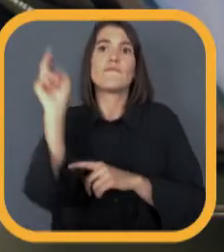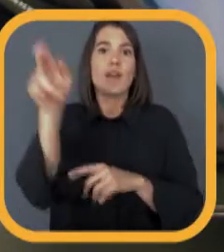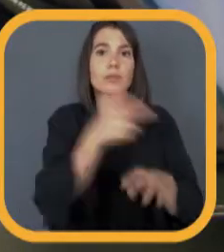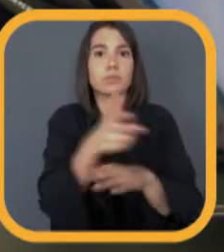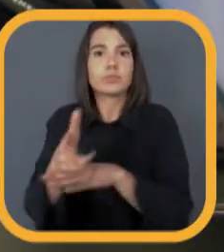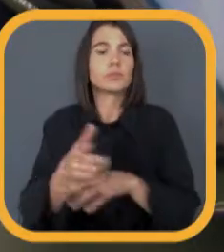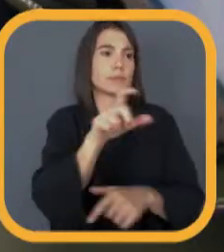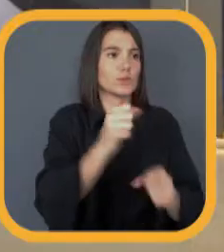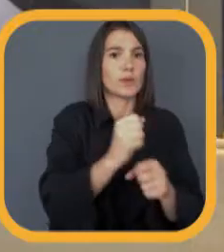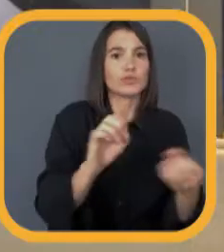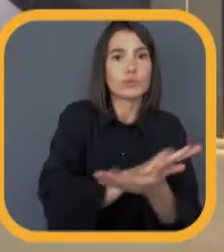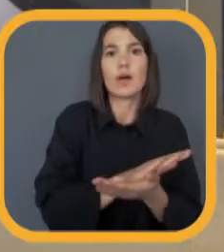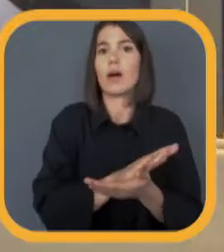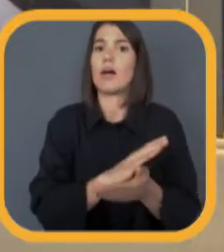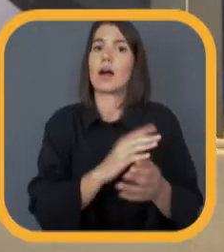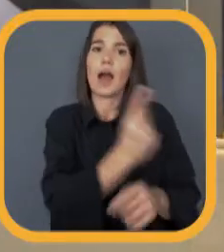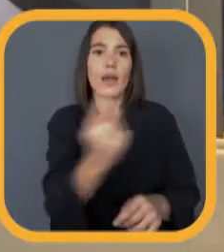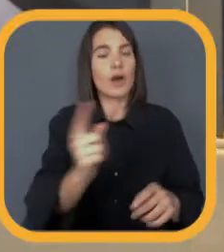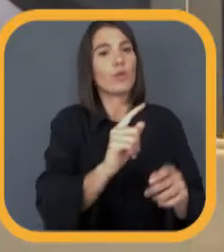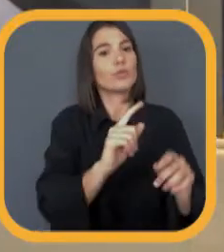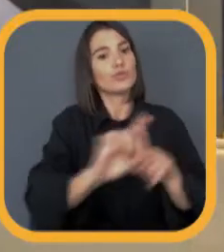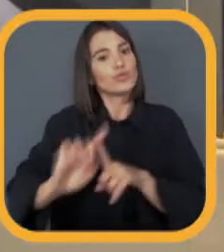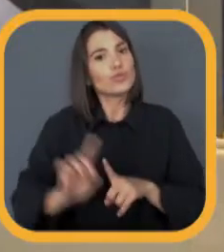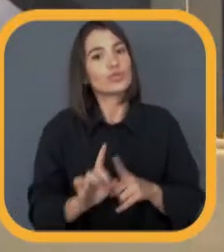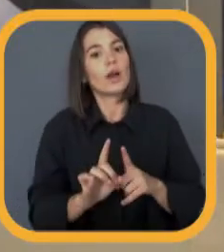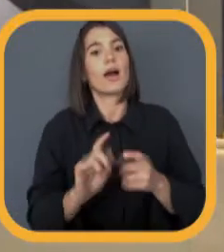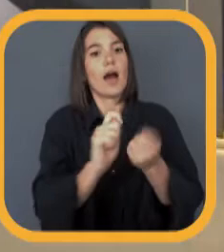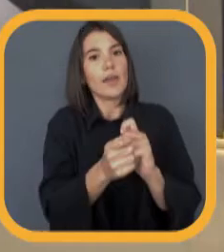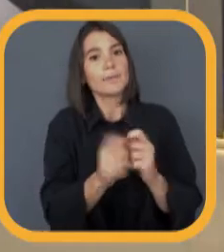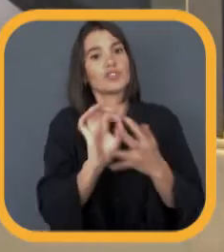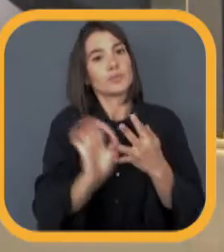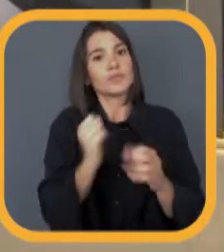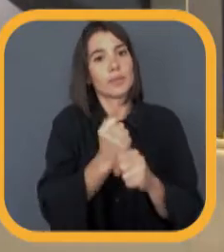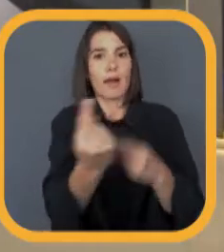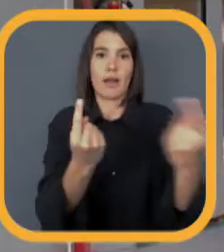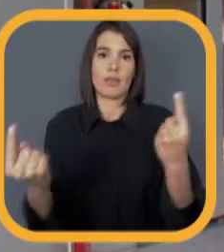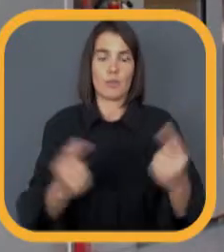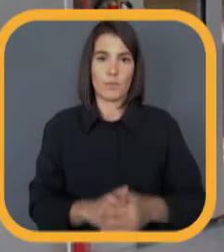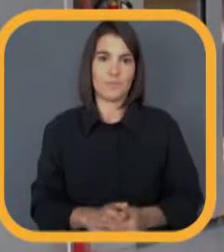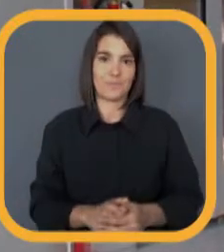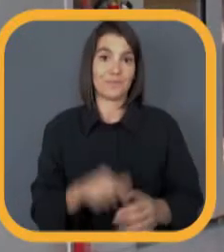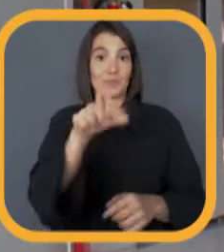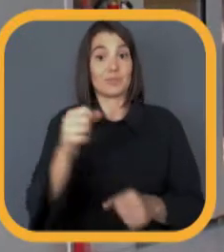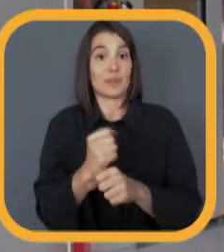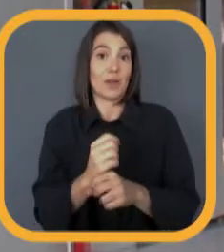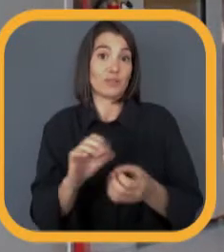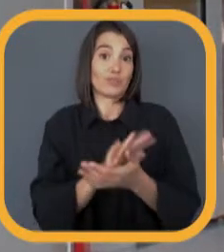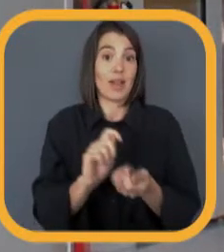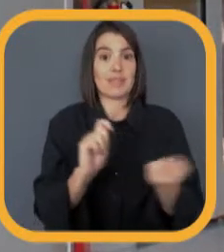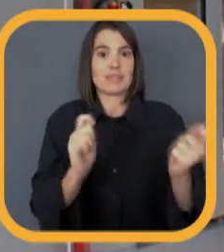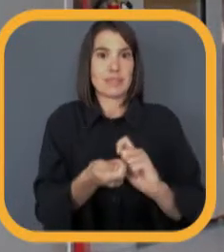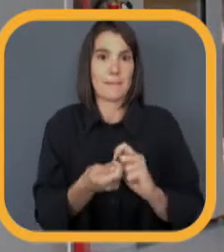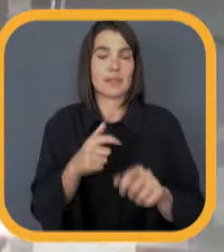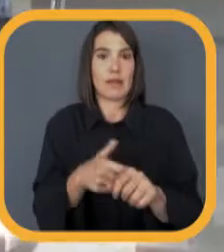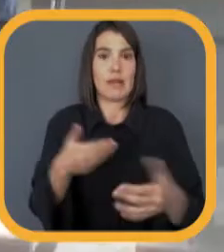para os jornalistas. É todo um processo que é adaptado especificamente ao trabalho de cada pessoa. A adaptação do